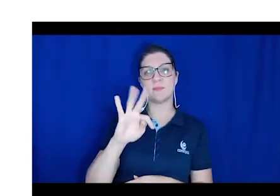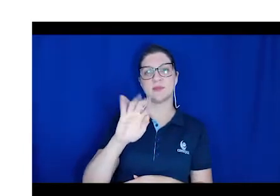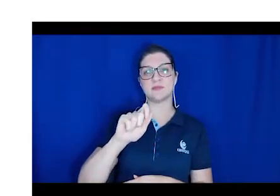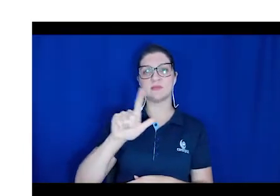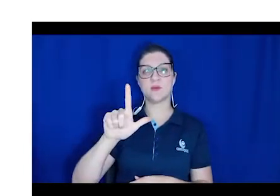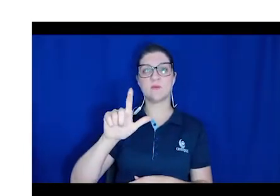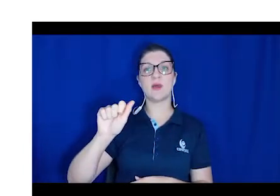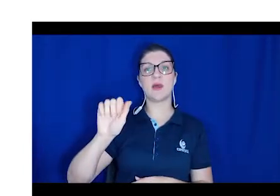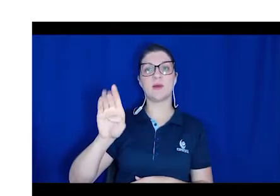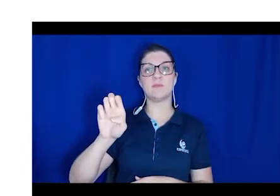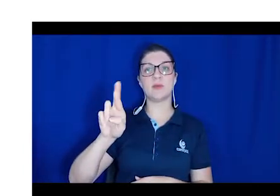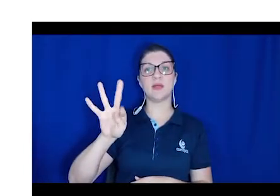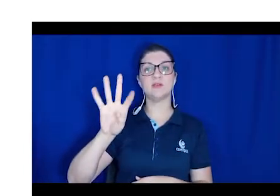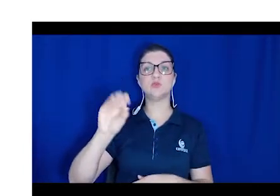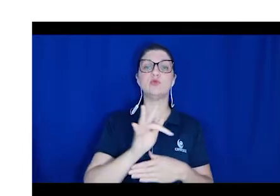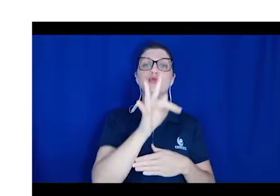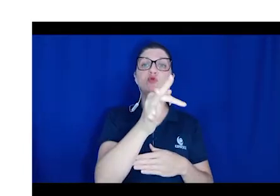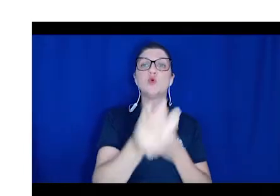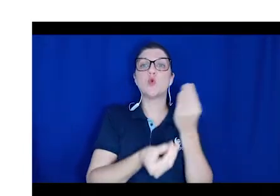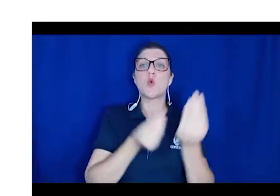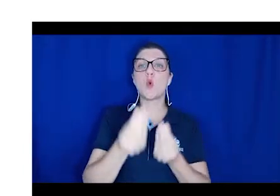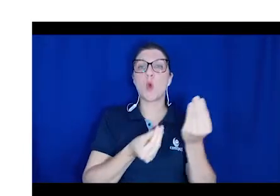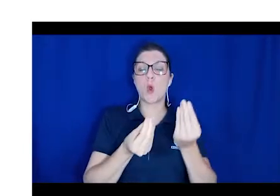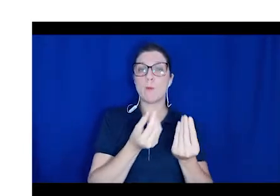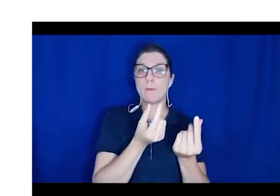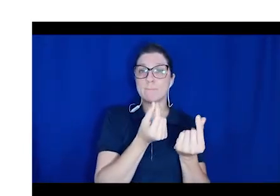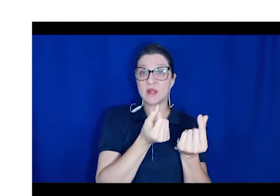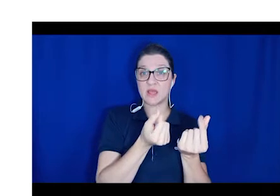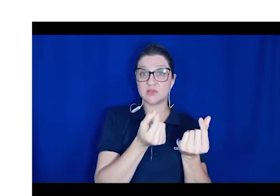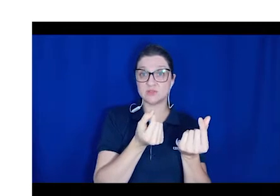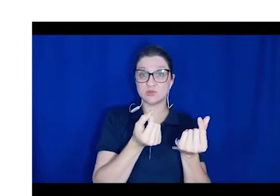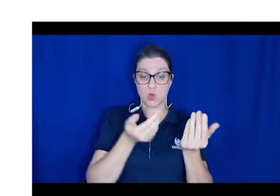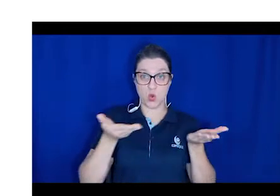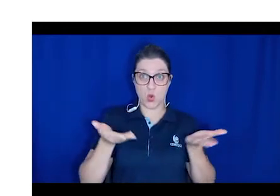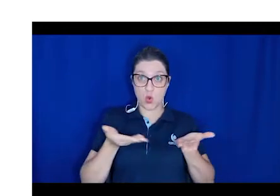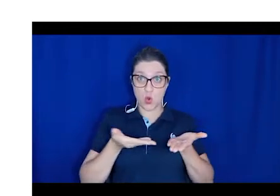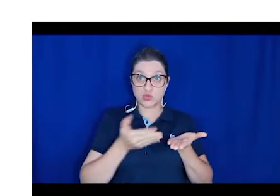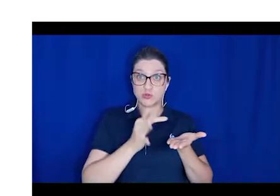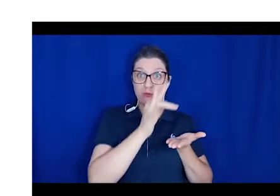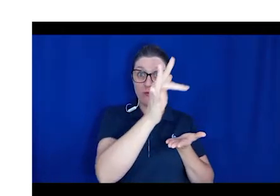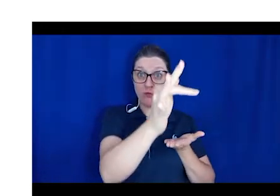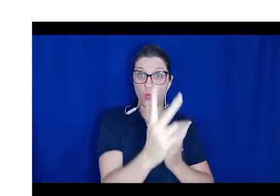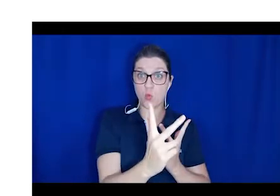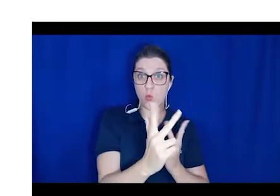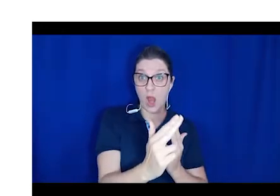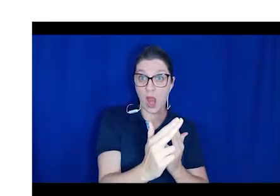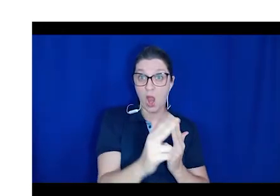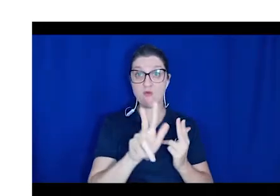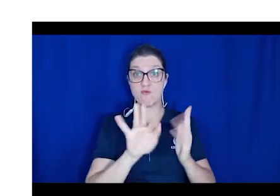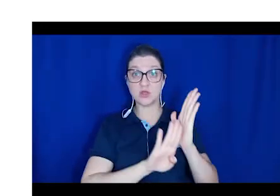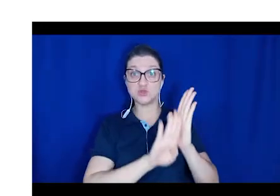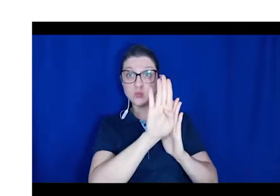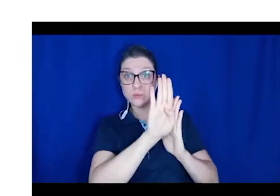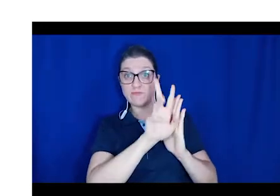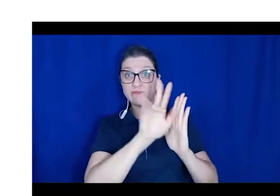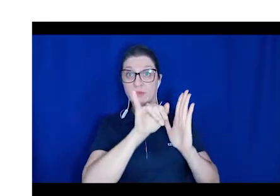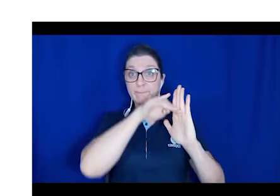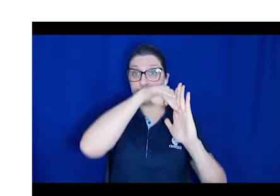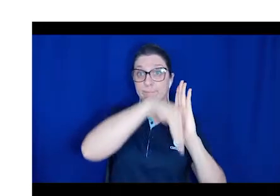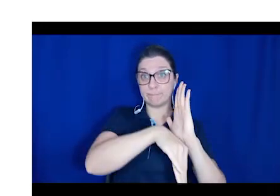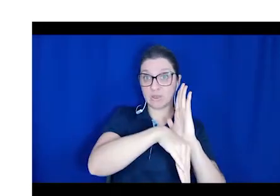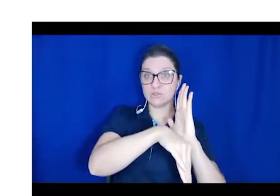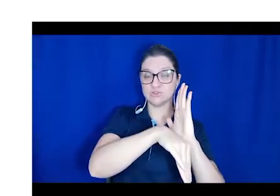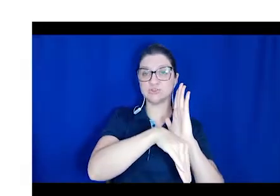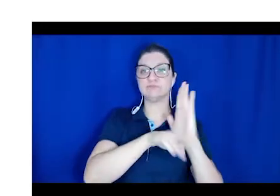Para cima, para baixo, ou igual ao preço de hoje. Isso que nós queremos saber. Será que o preço irá subir? Será que irá baixar?